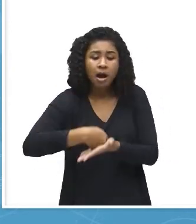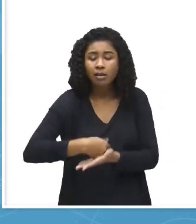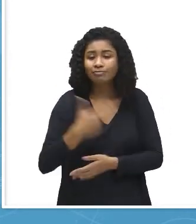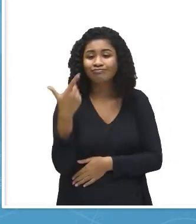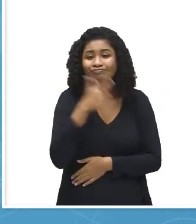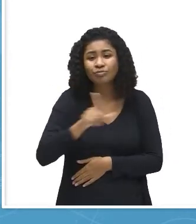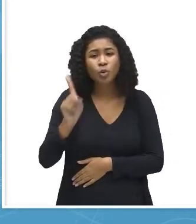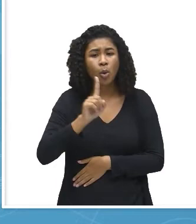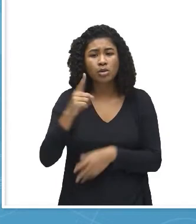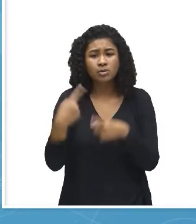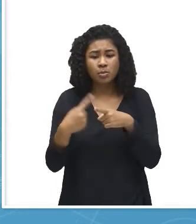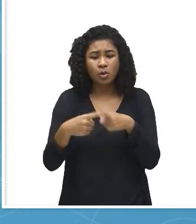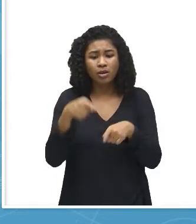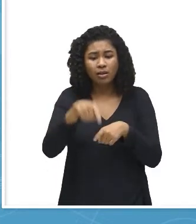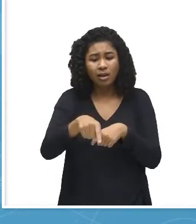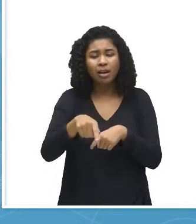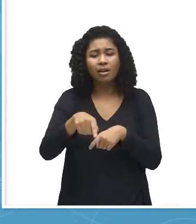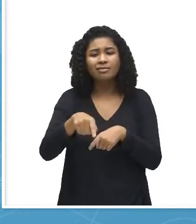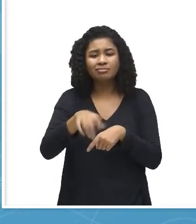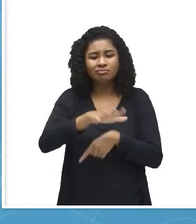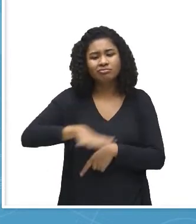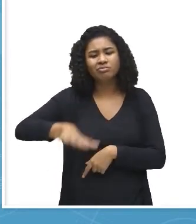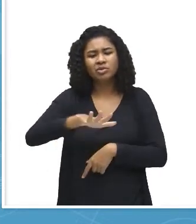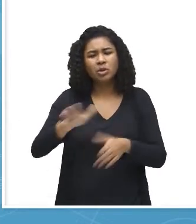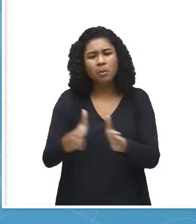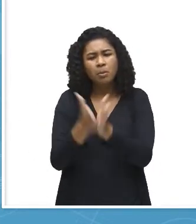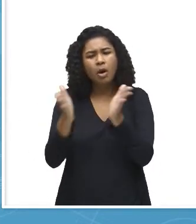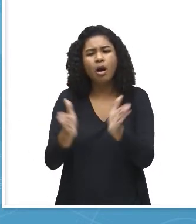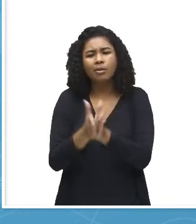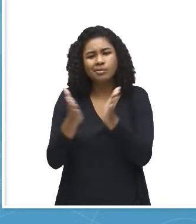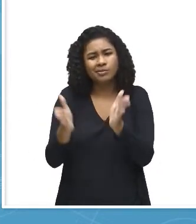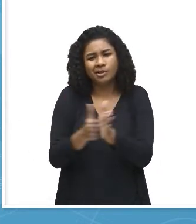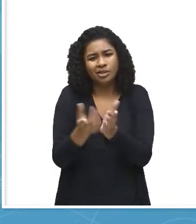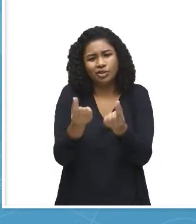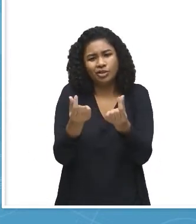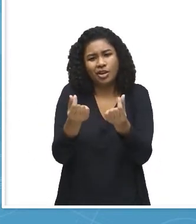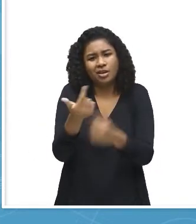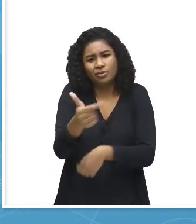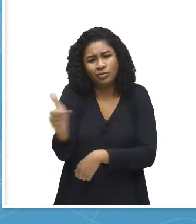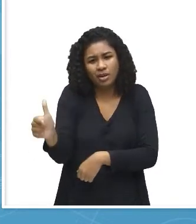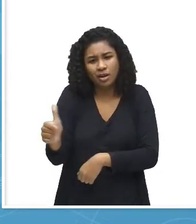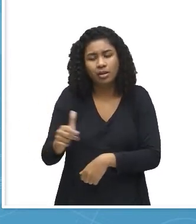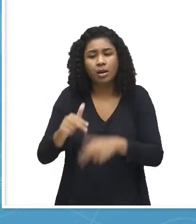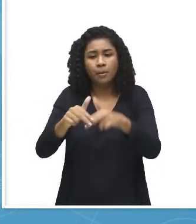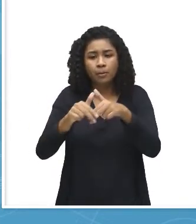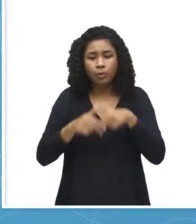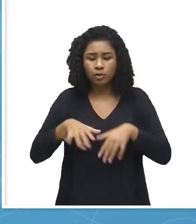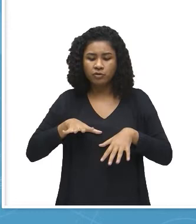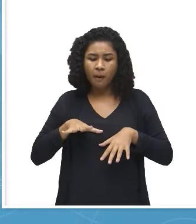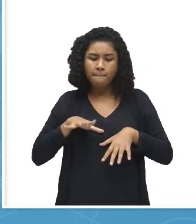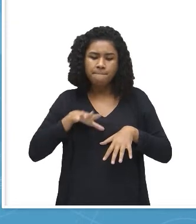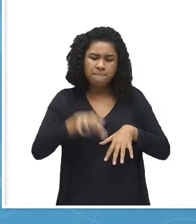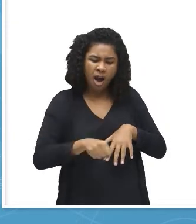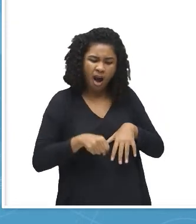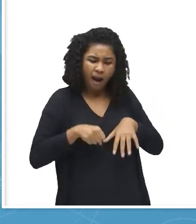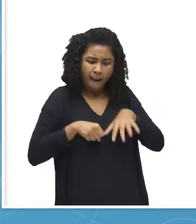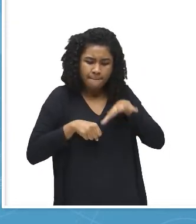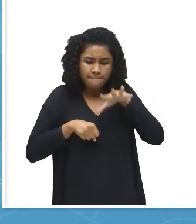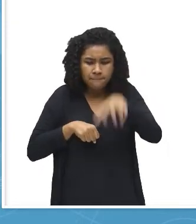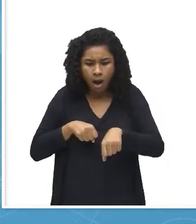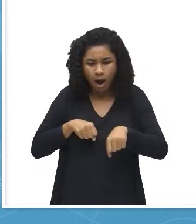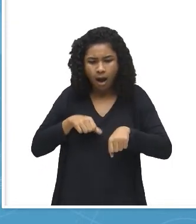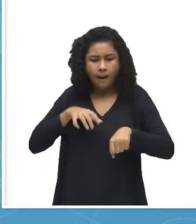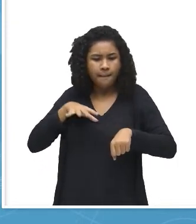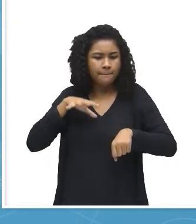nação empobrecida, e aos poucos vai se dominando, vai tendo essa contrapartida através de uma dominação